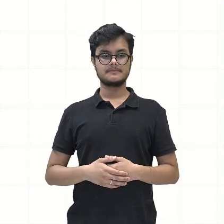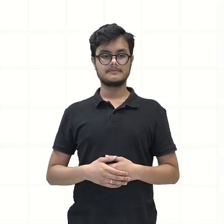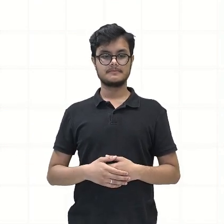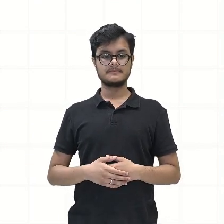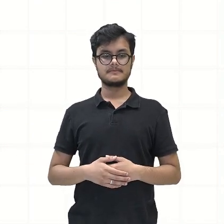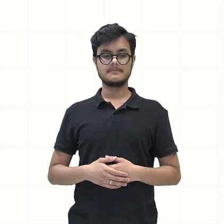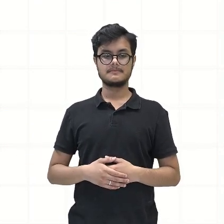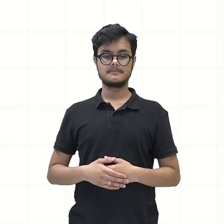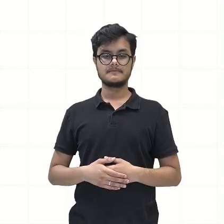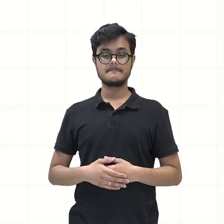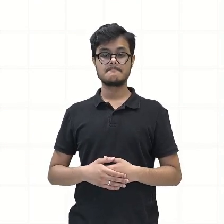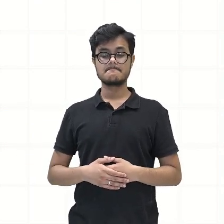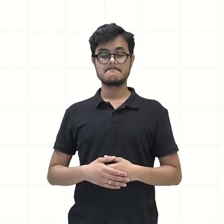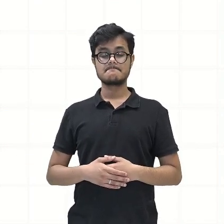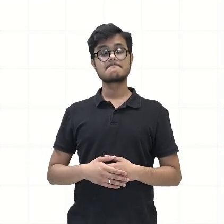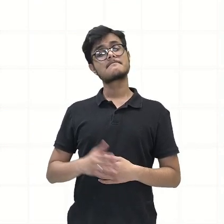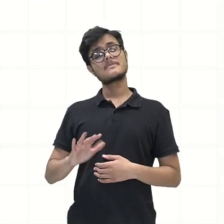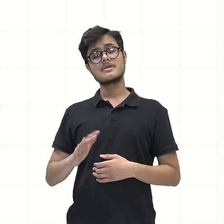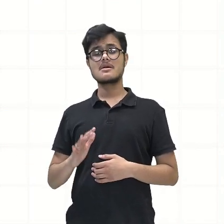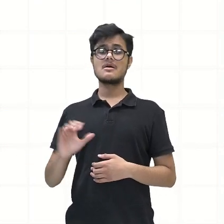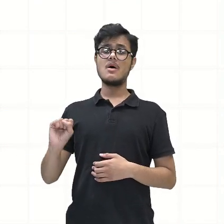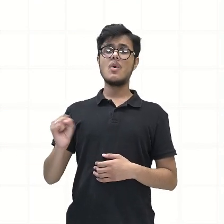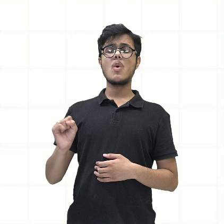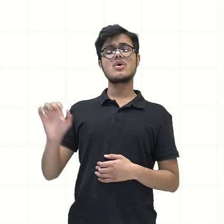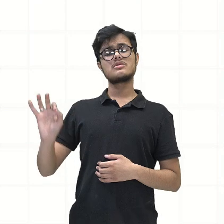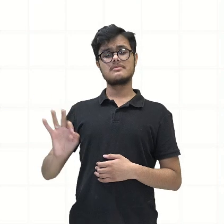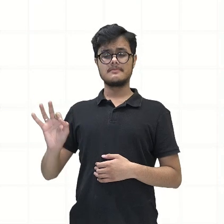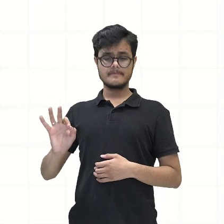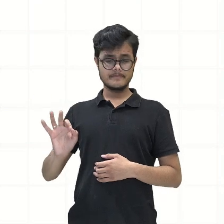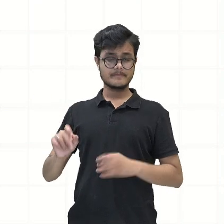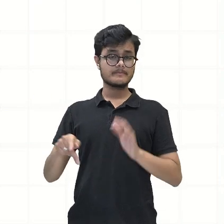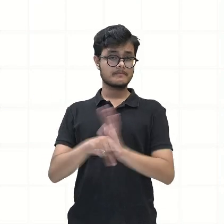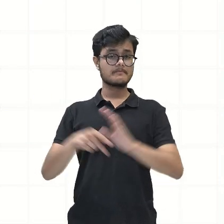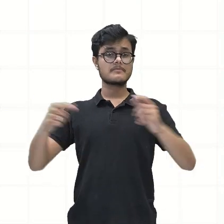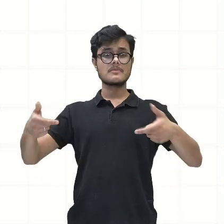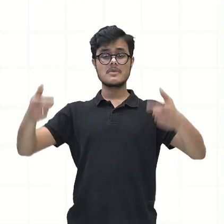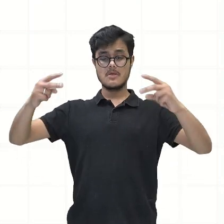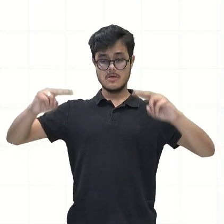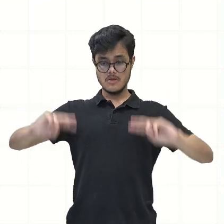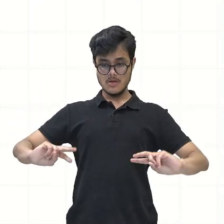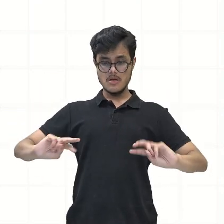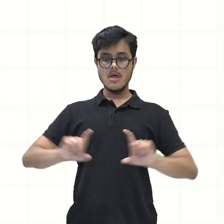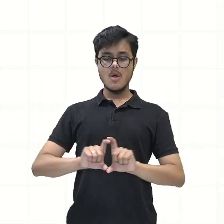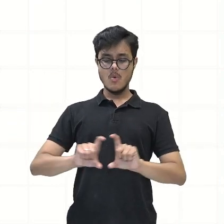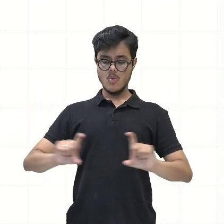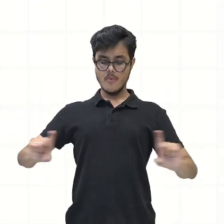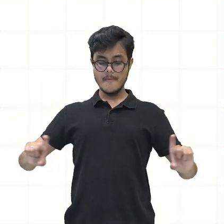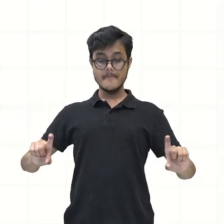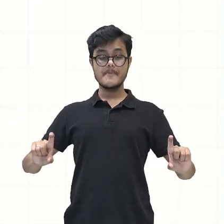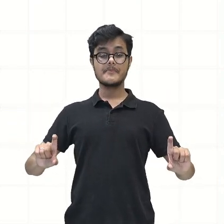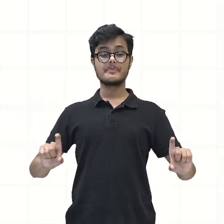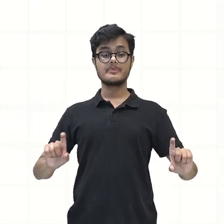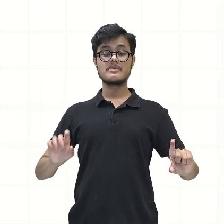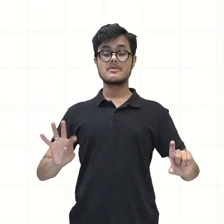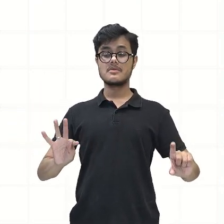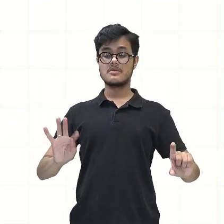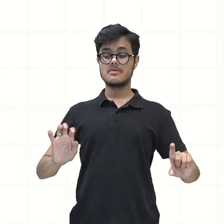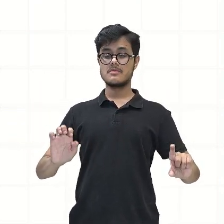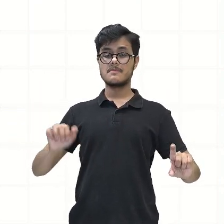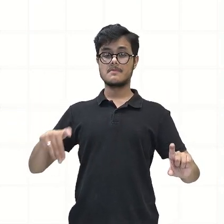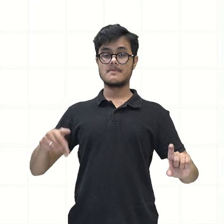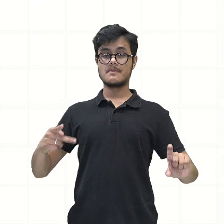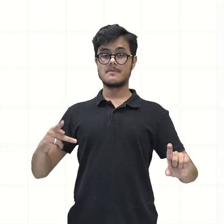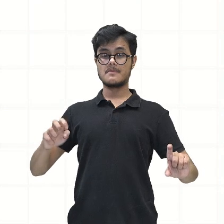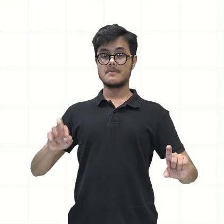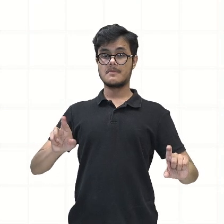e apenas 8% do território brasileiro está na zona temperada